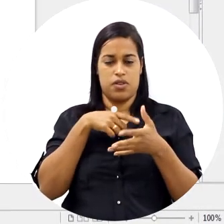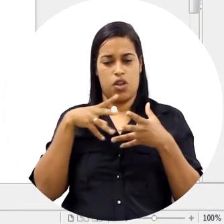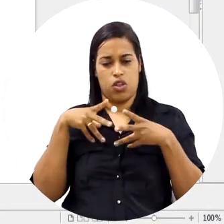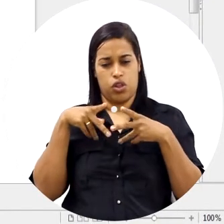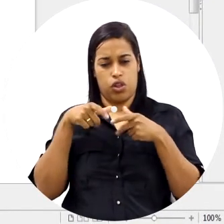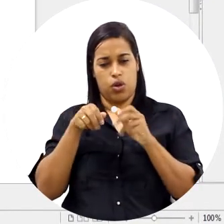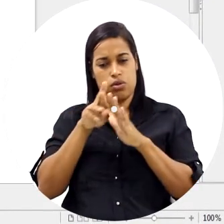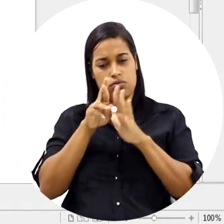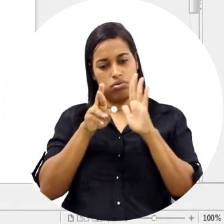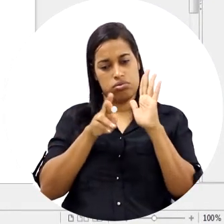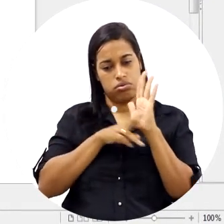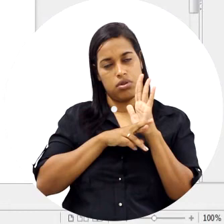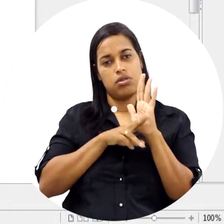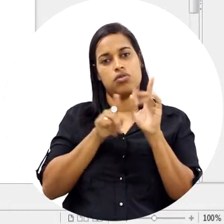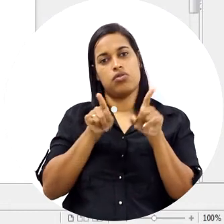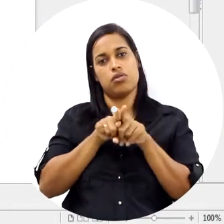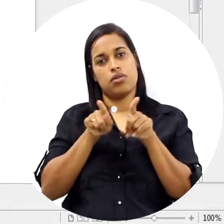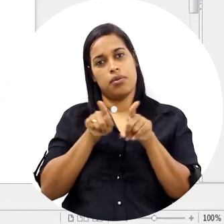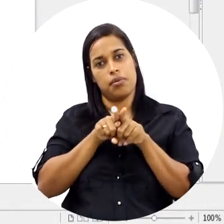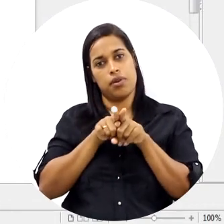os registros